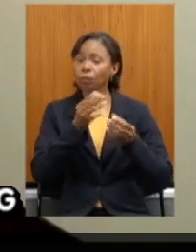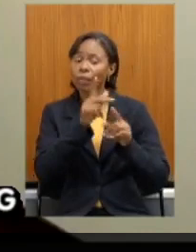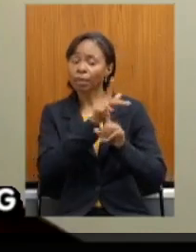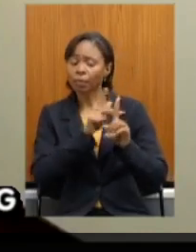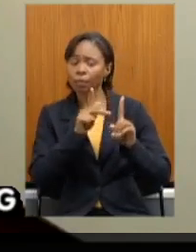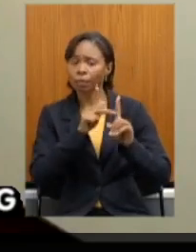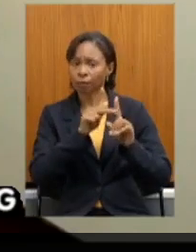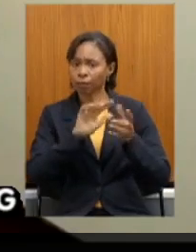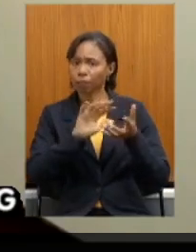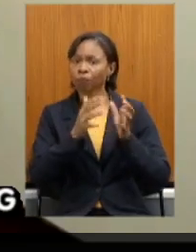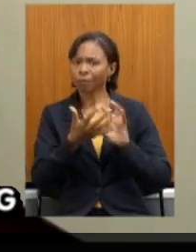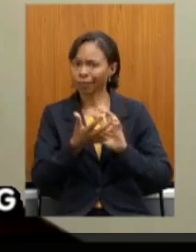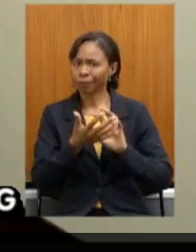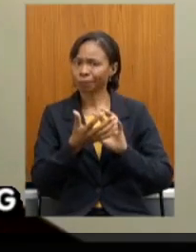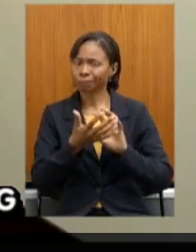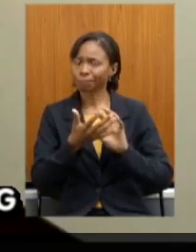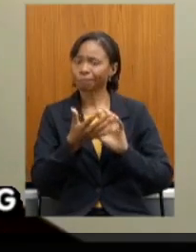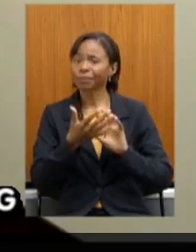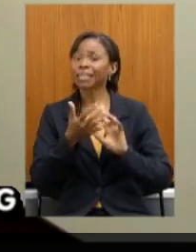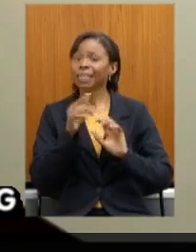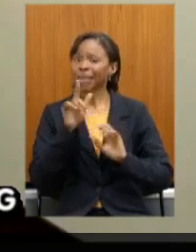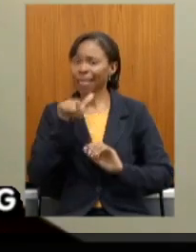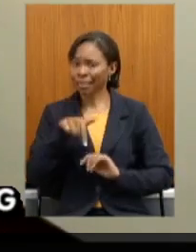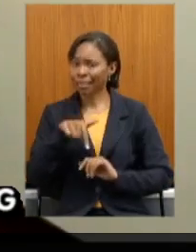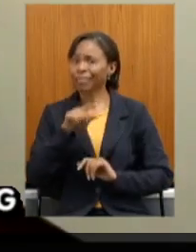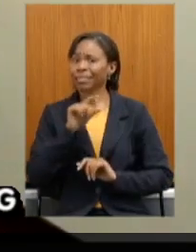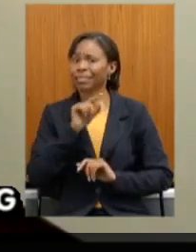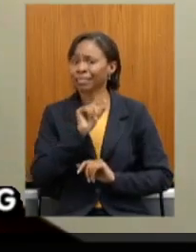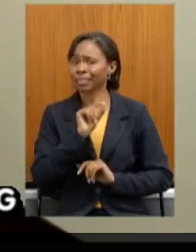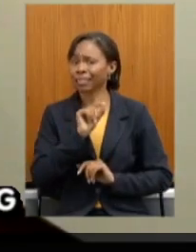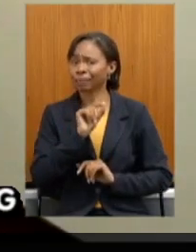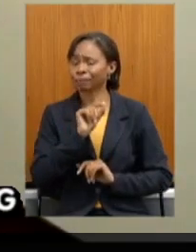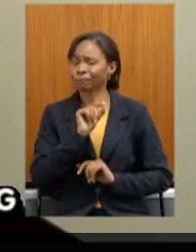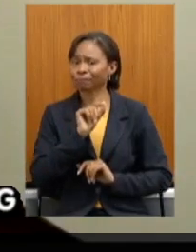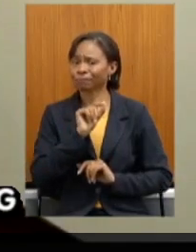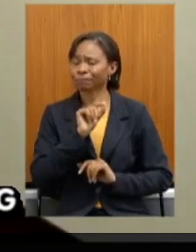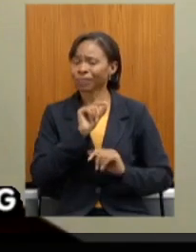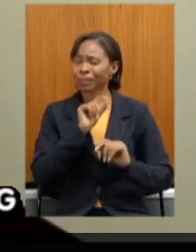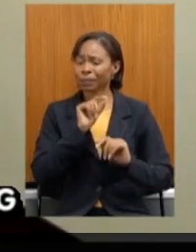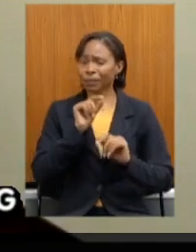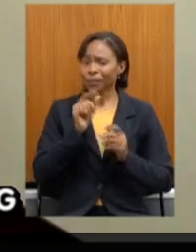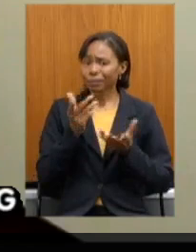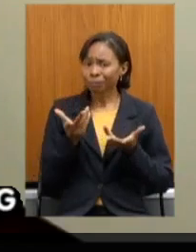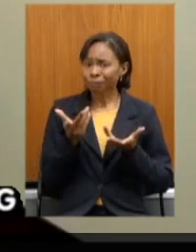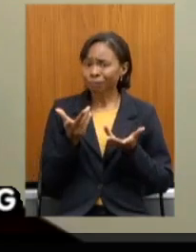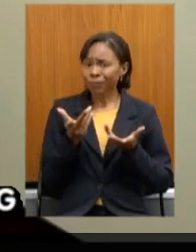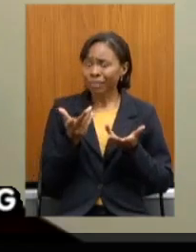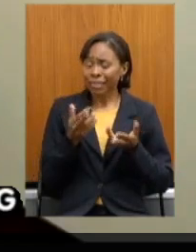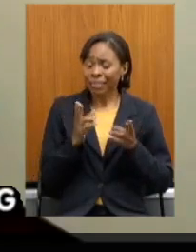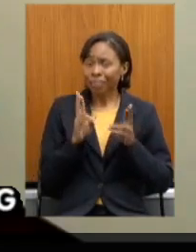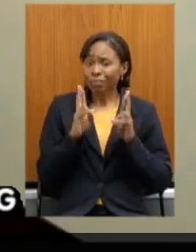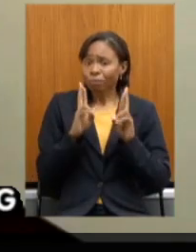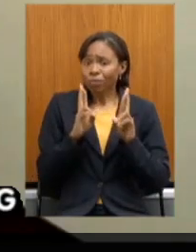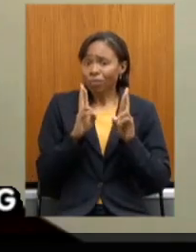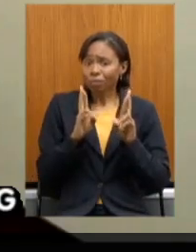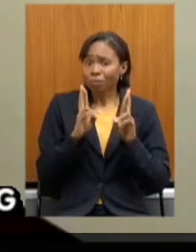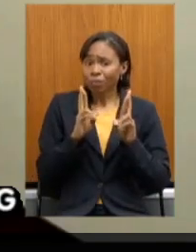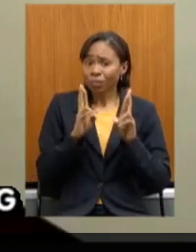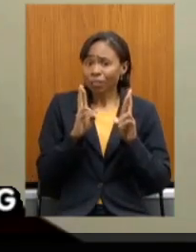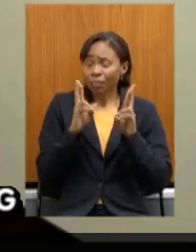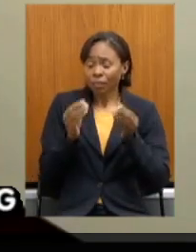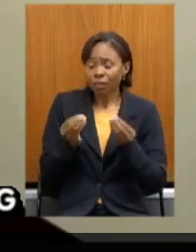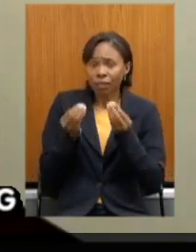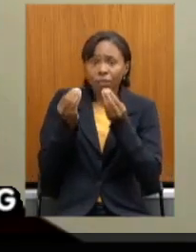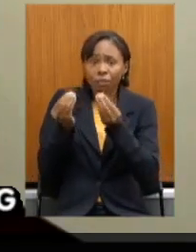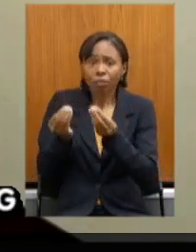que, ao nosso ver, julgou toda a responsabilidade para esta casa e para o